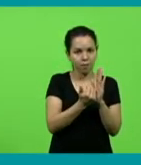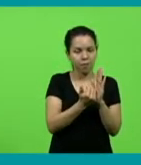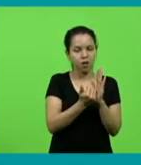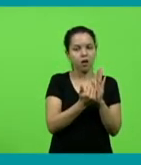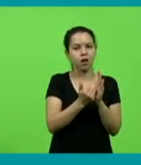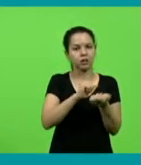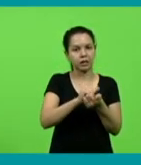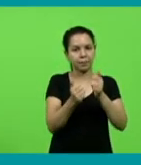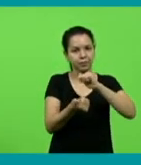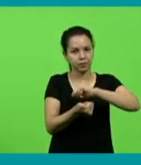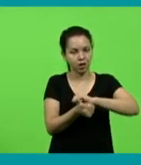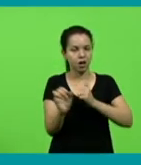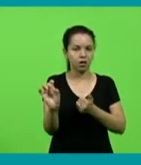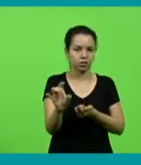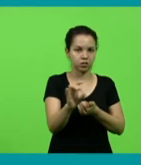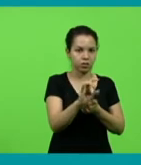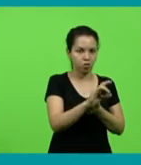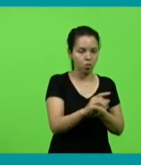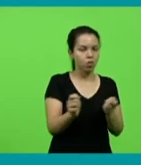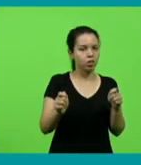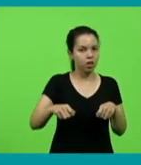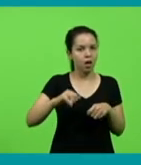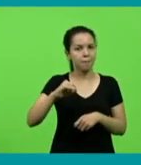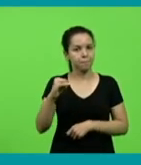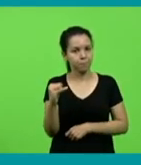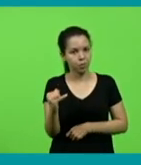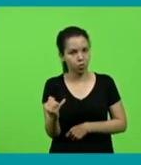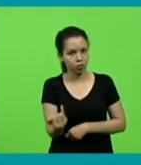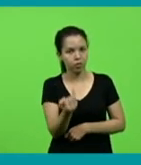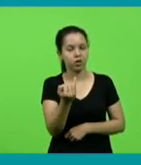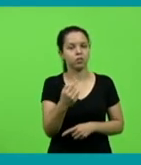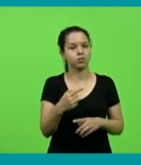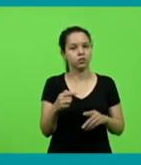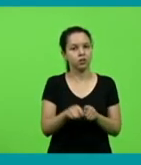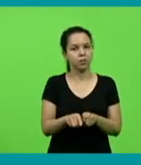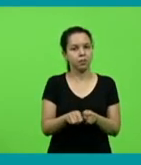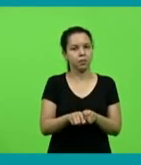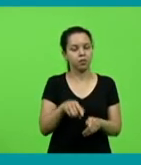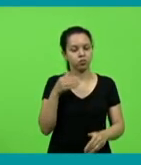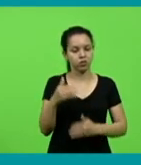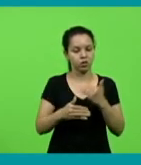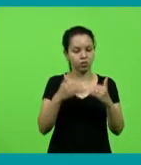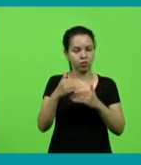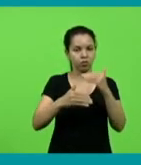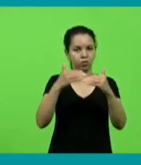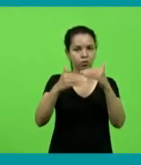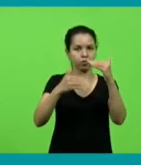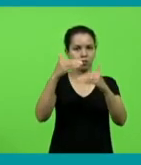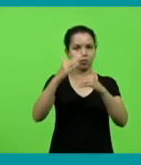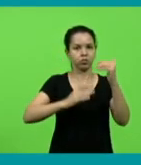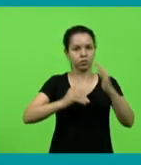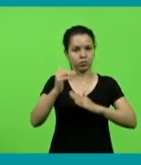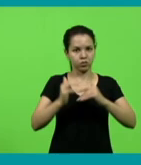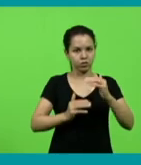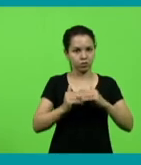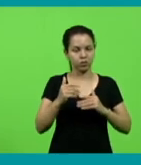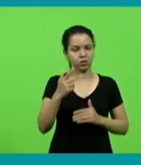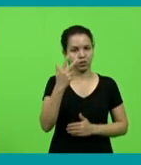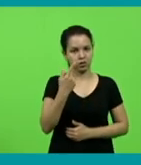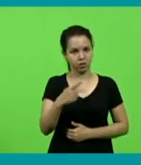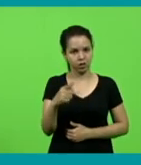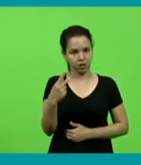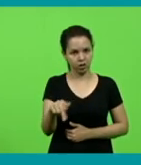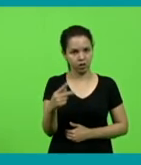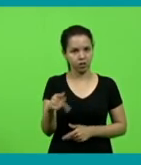o que determina um maior aproveitamento e desenvolvimento de suas aptidões naturais. Ademais,